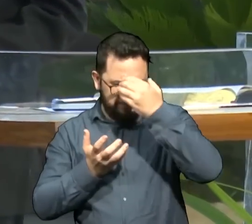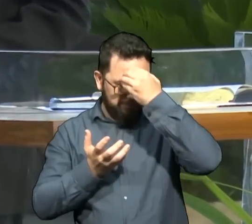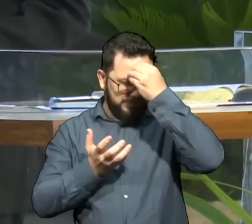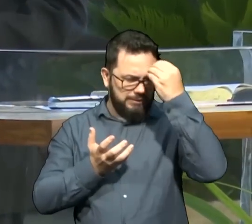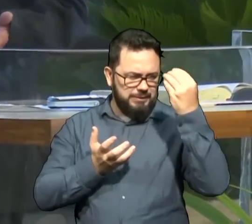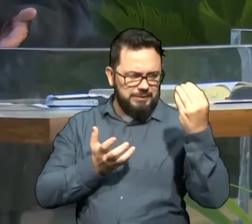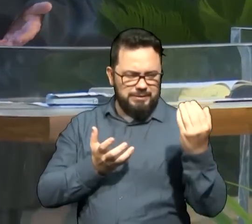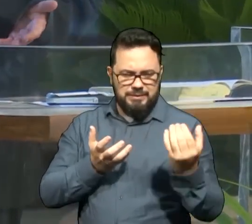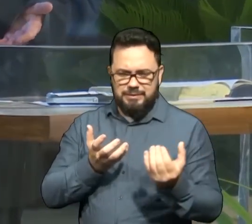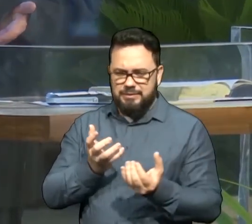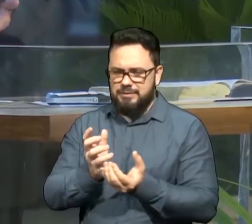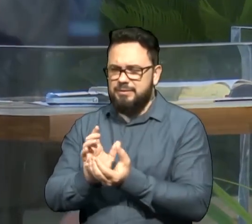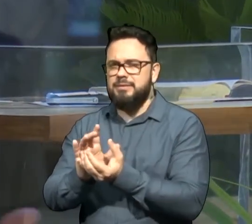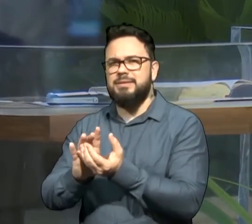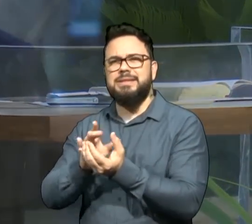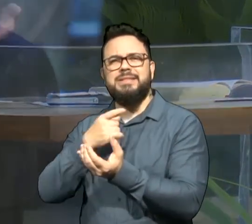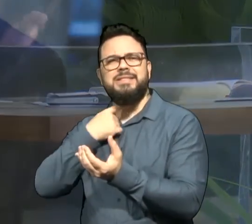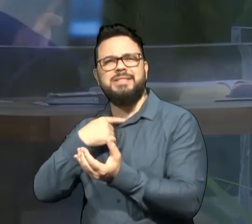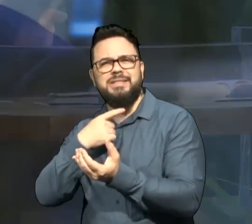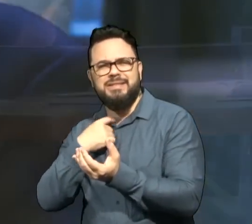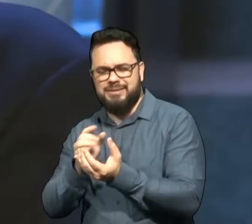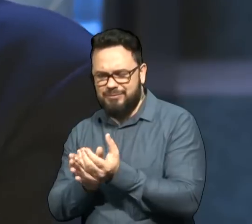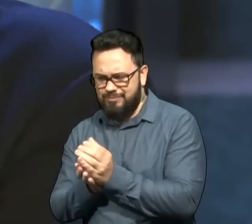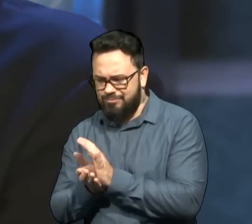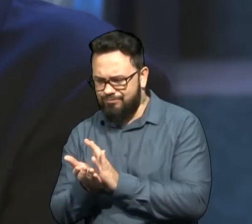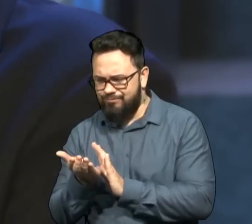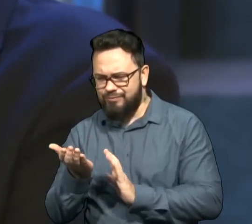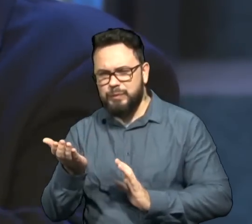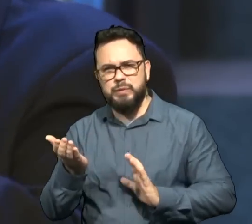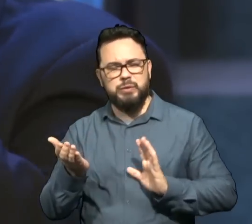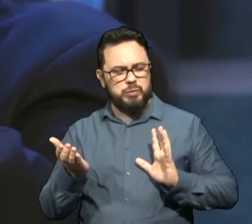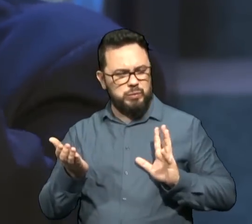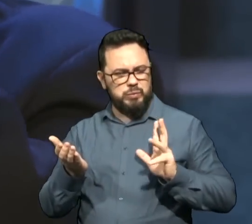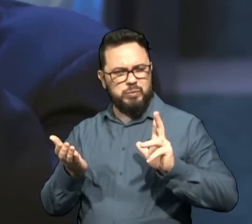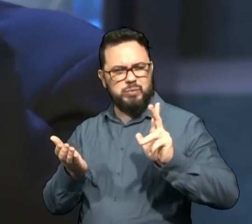querer meus bens meus dons